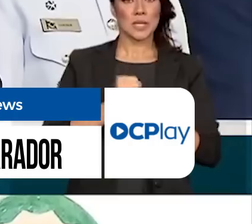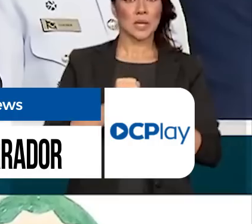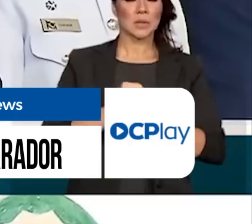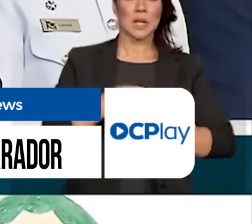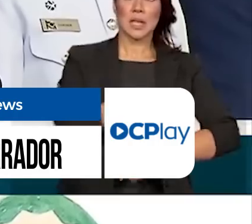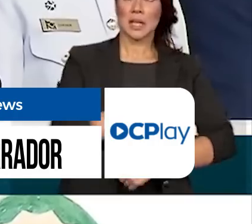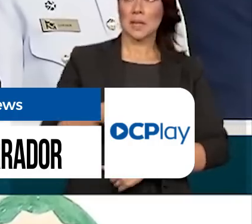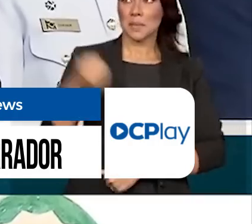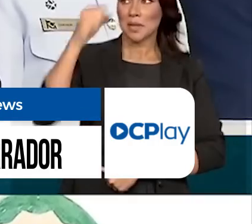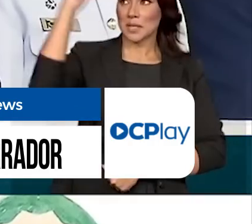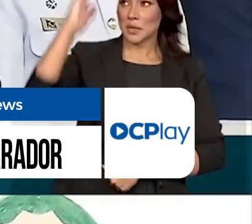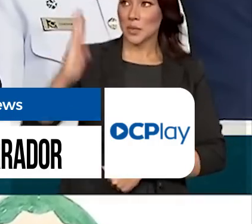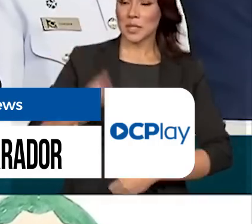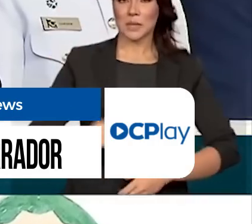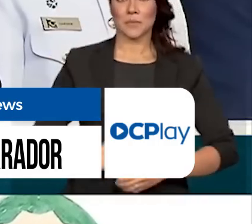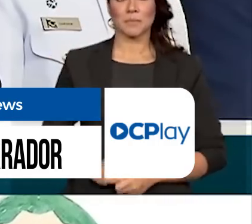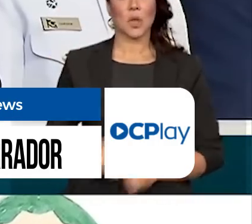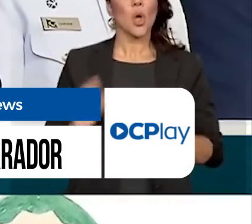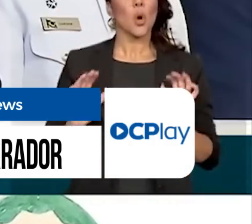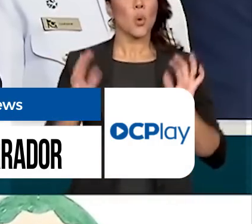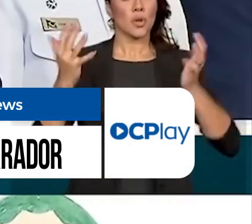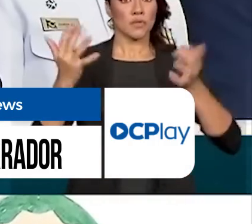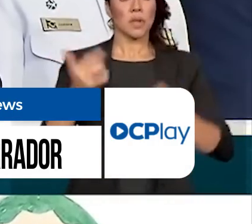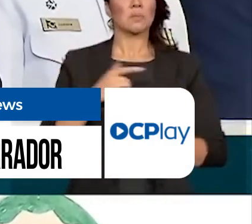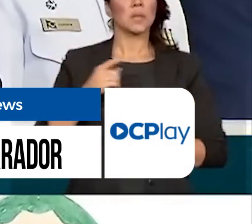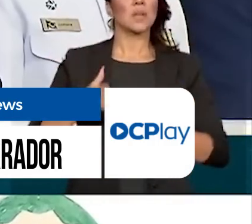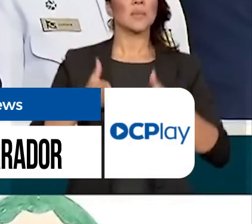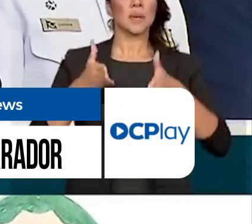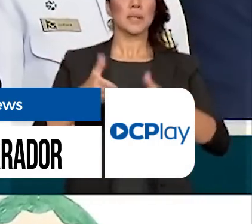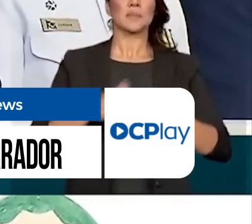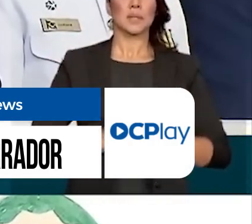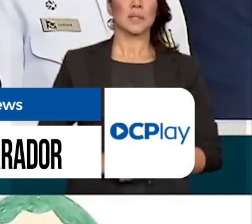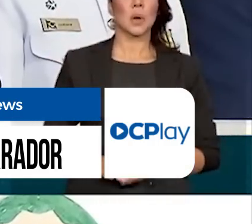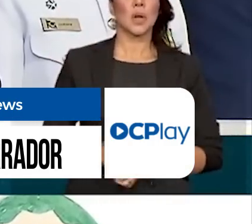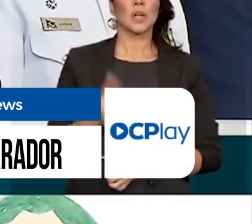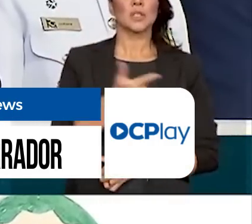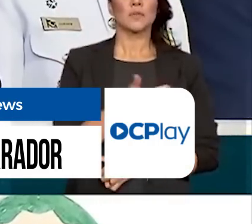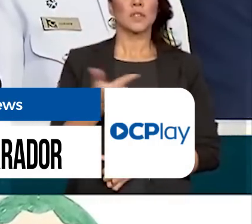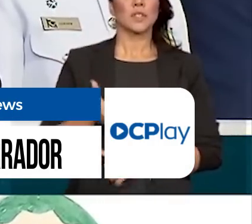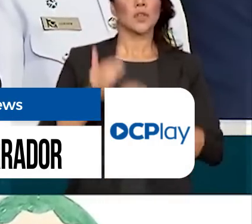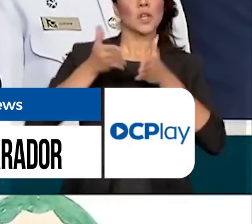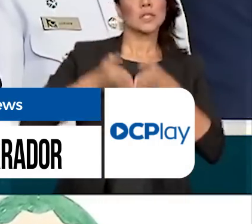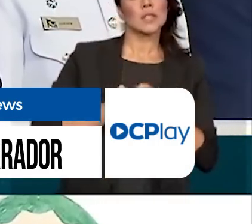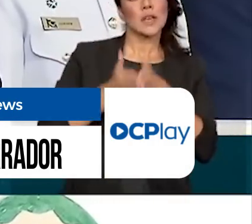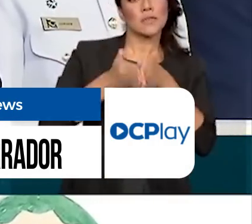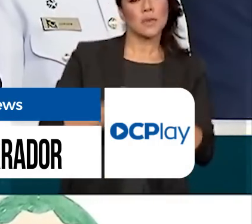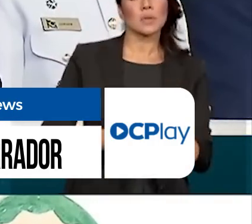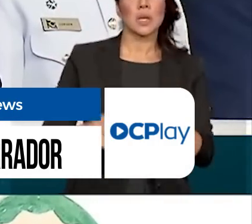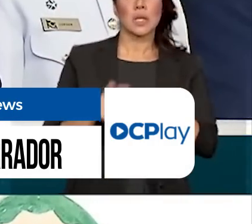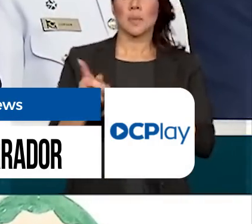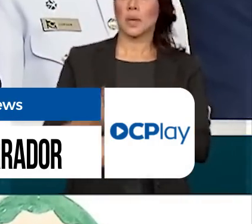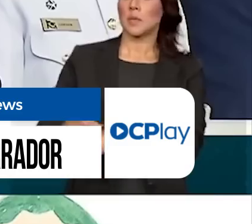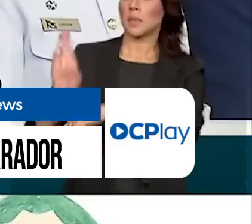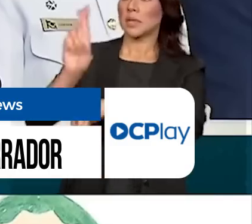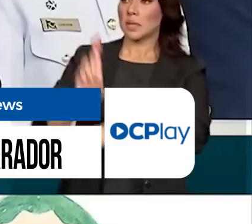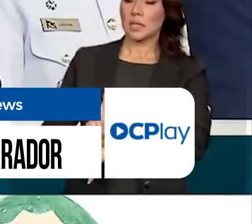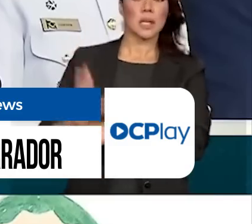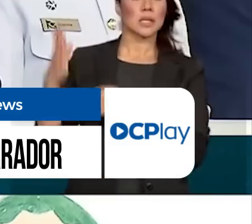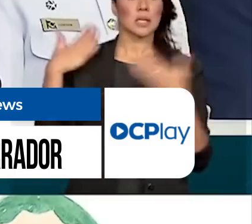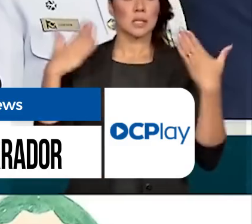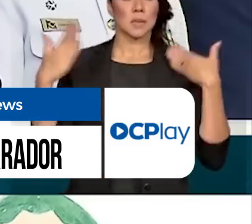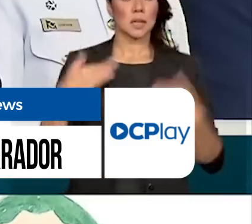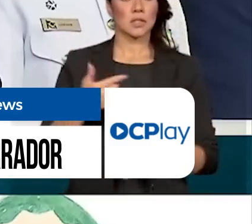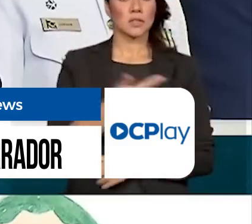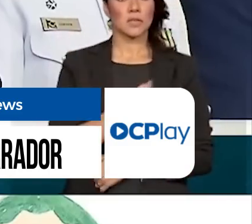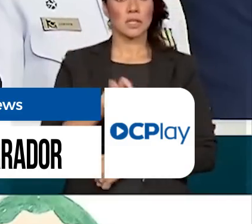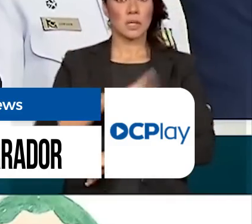nossa independência. O evento, que teve a participação de 22 navios e de representantes das marinhas de